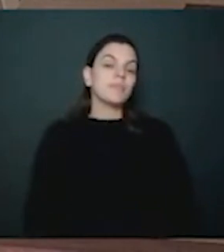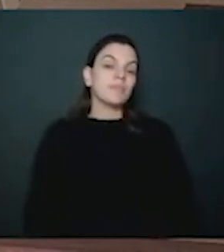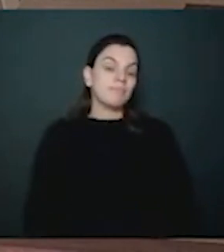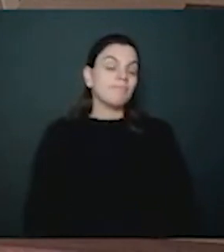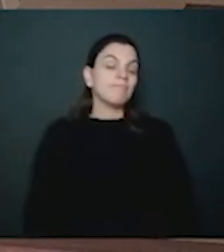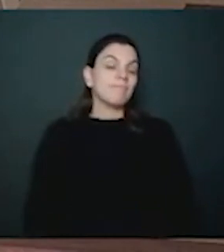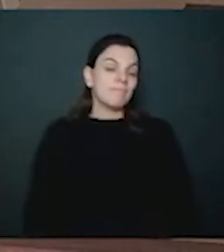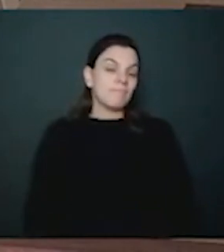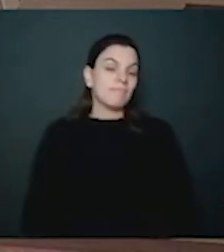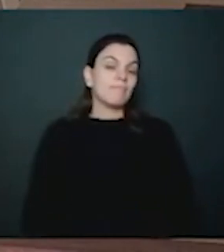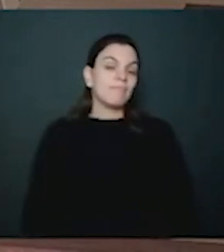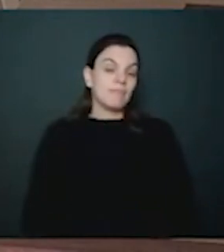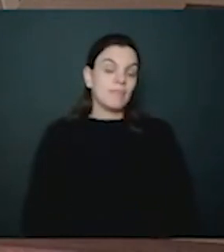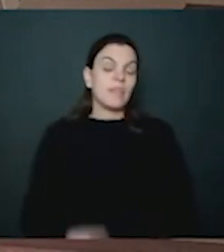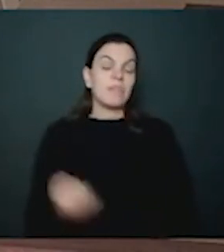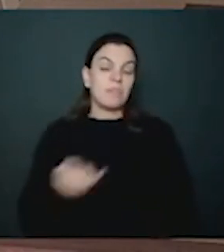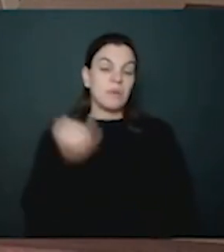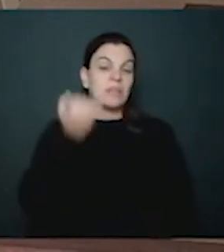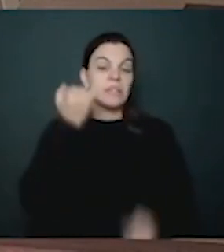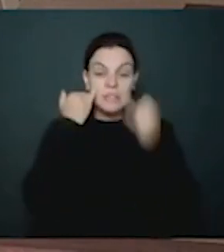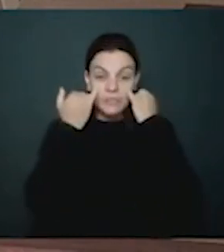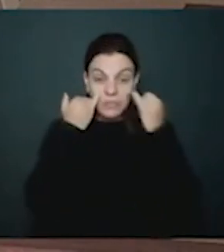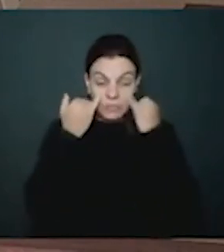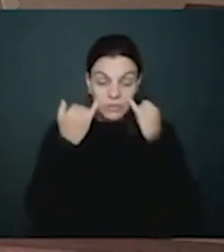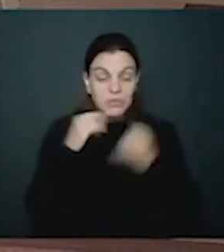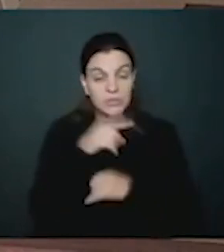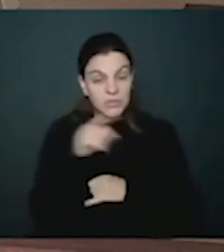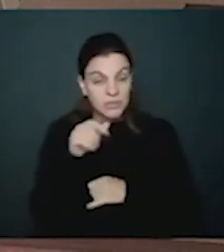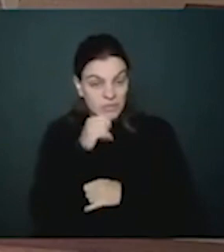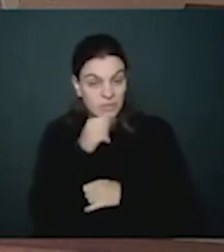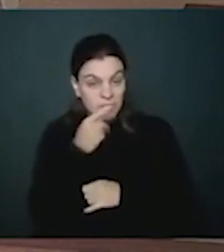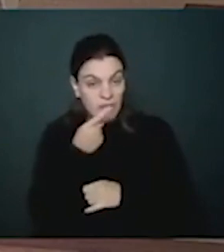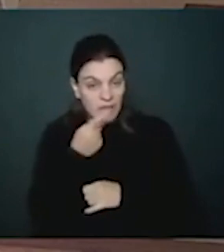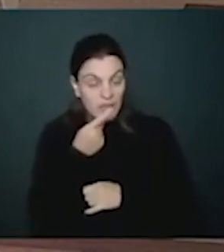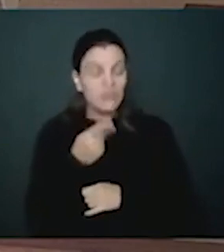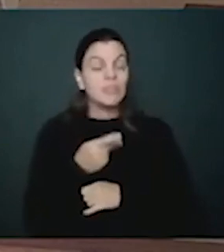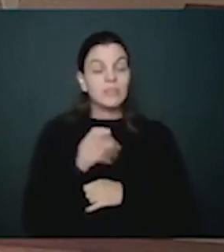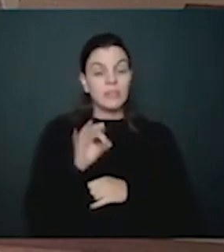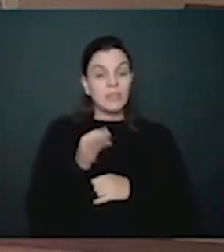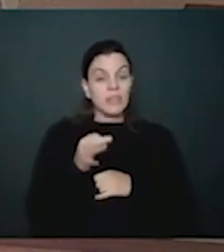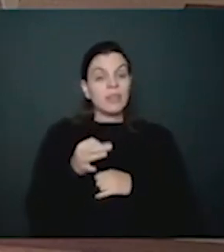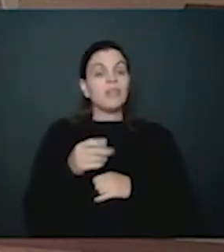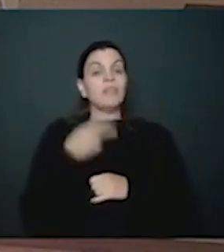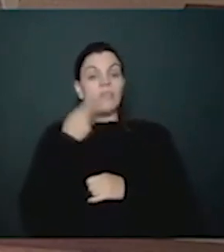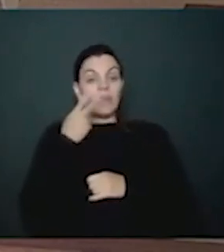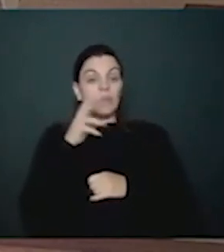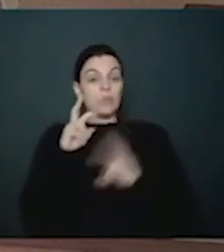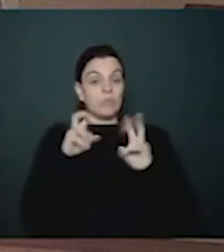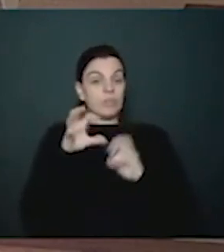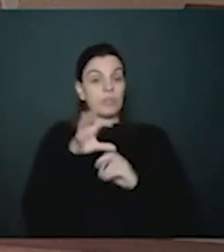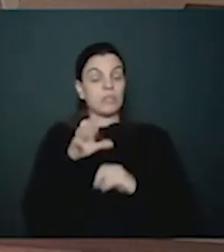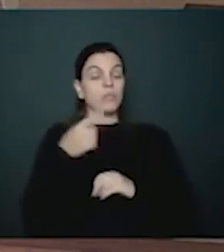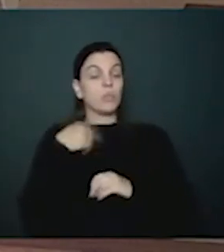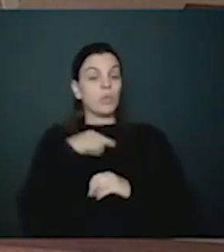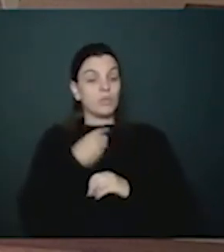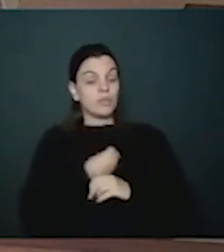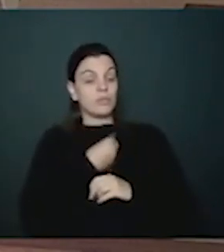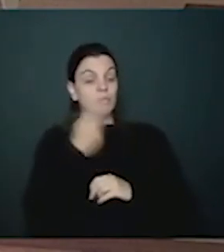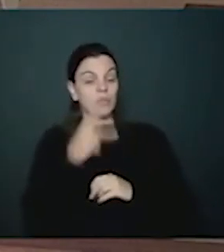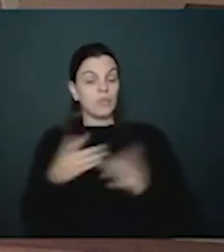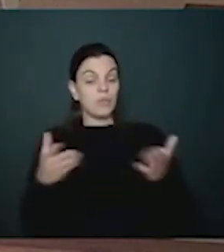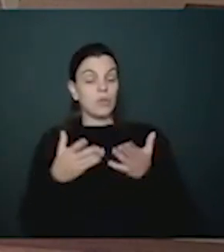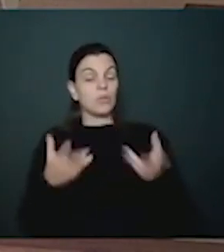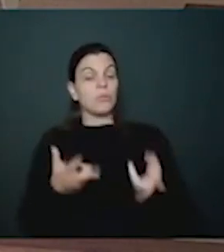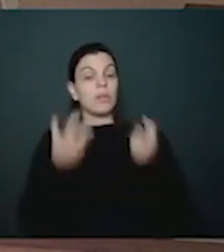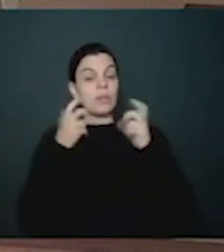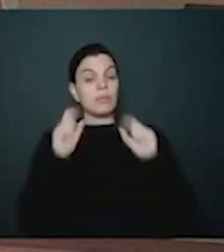Tito, e faz essa importante colocação, dizendo que hoje aqui estamos reconhecendo também na história da Câmara